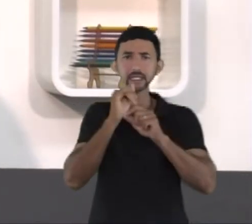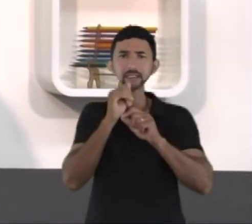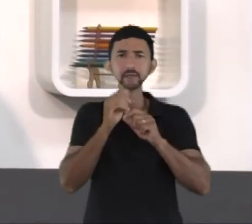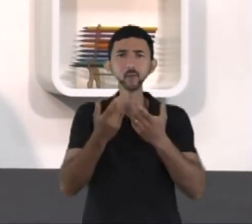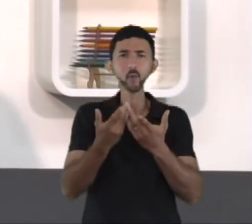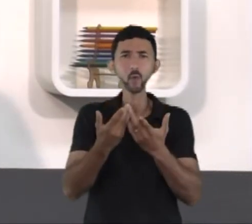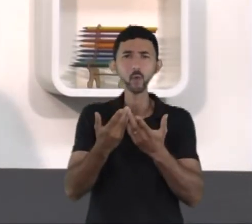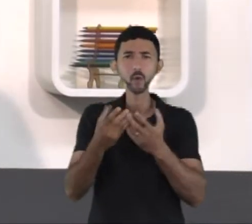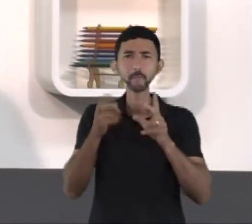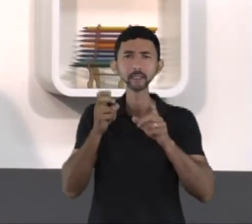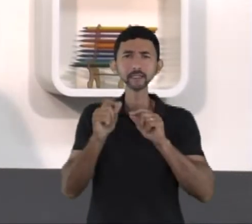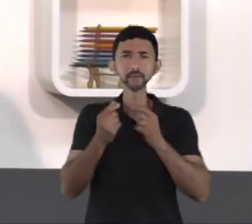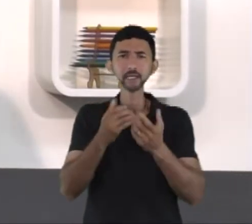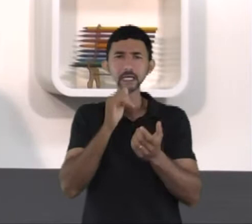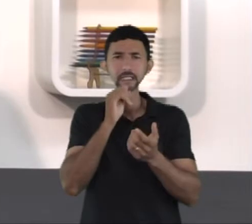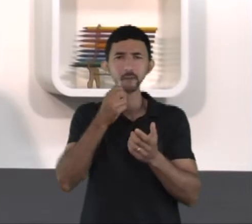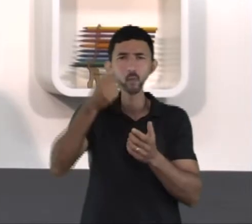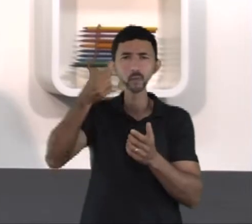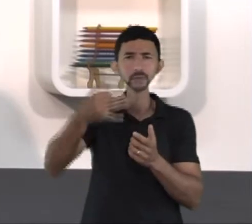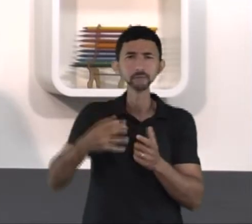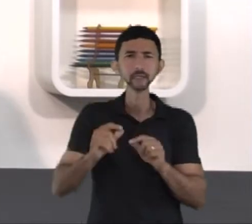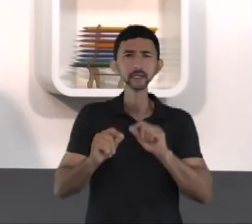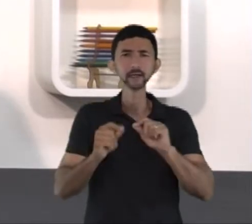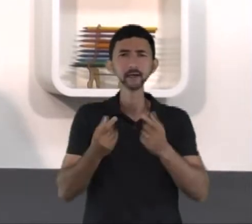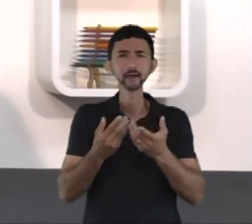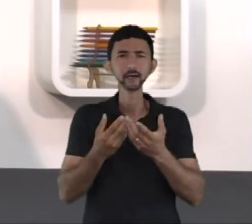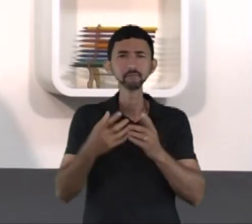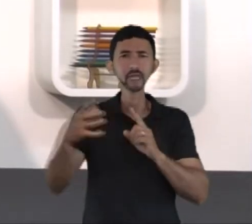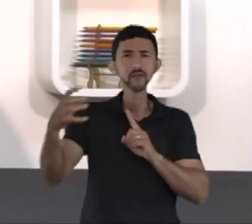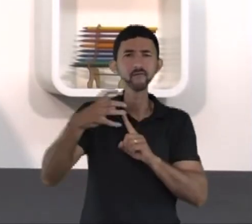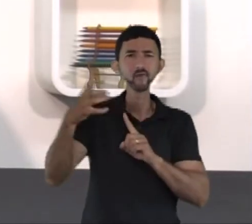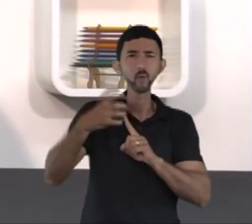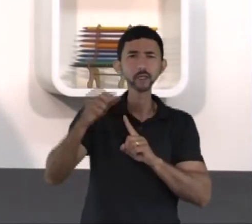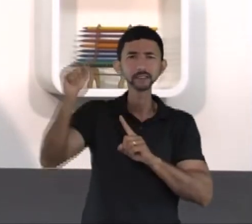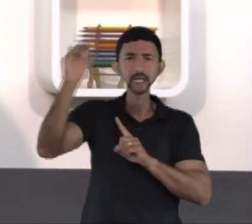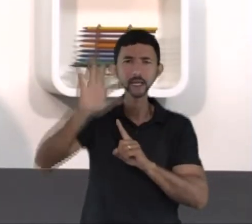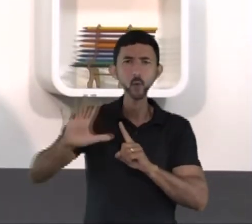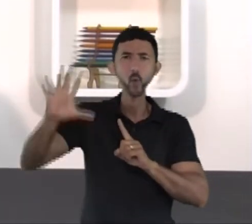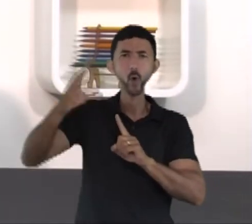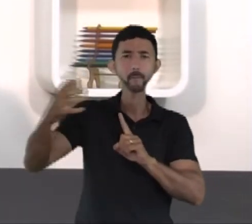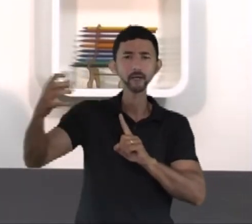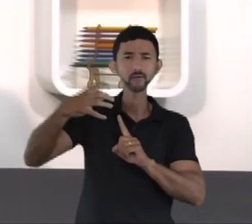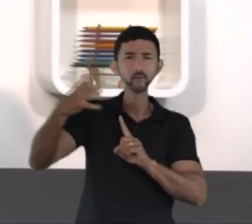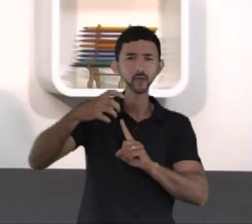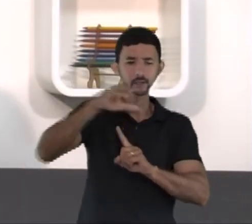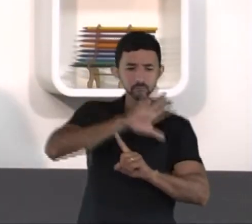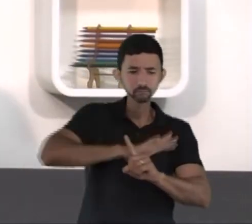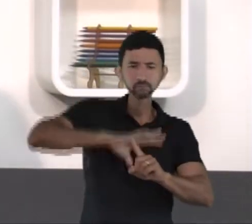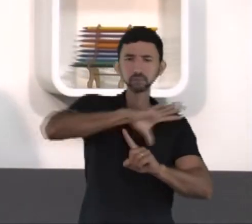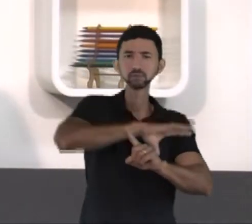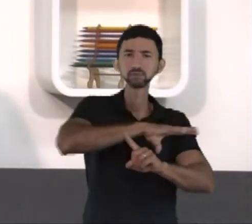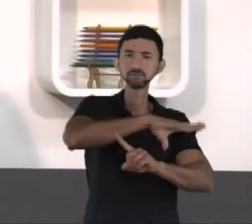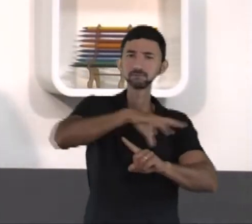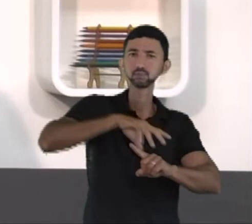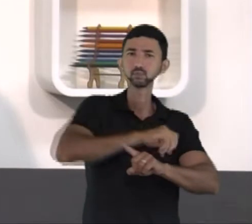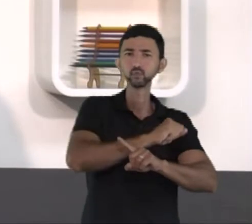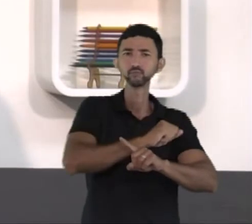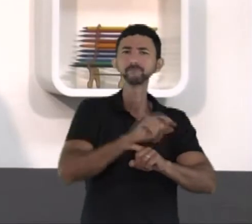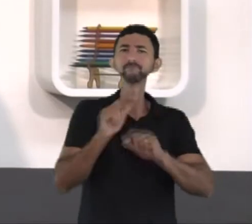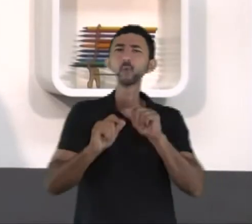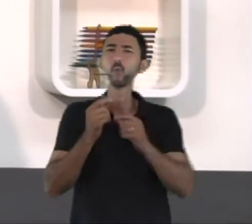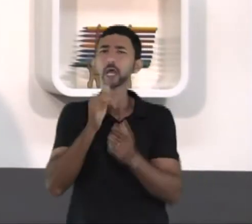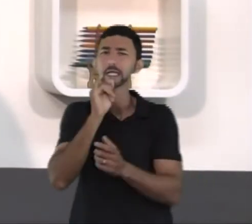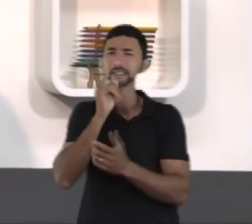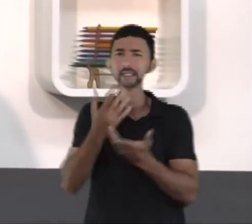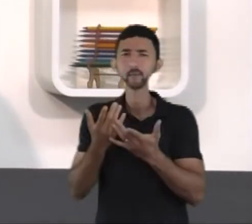habilidades, ela fala da questão da influência da Europa no restante do mundo. Por quê? Porque